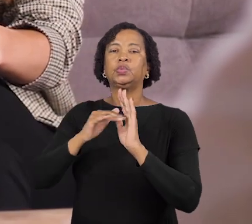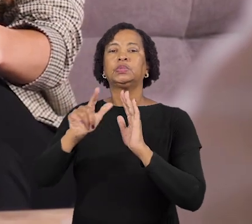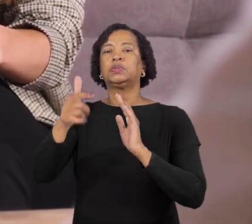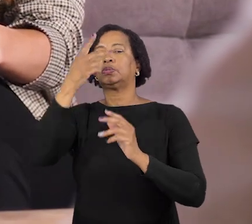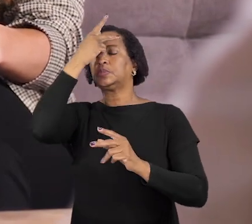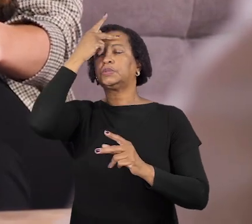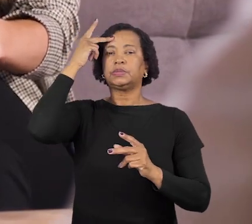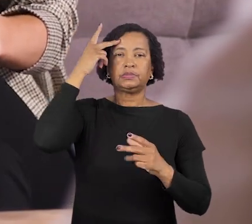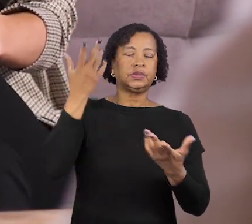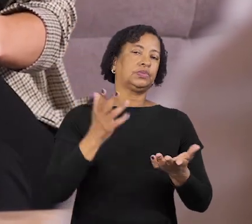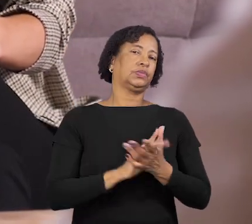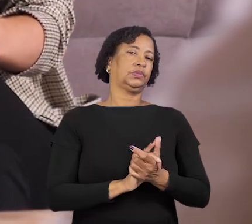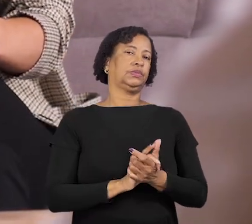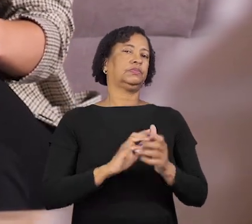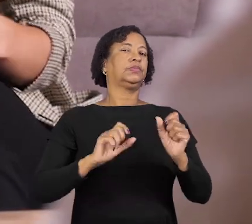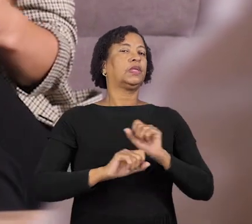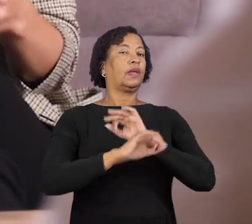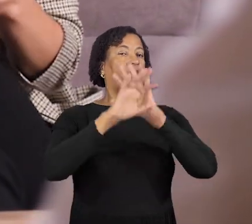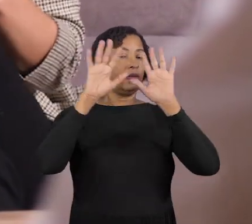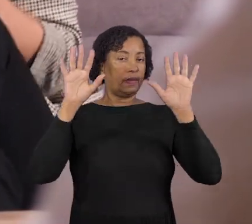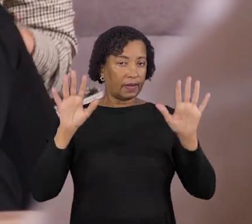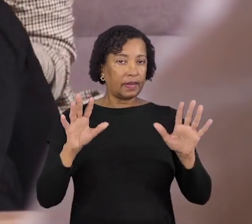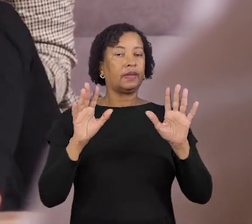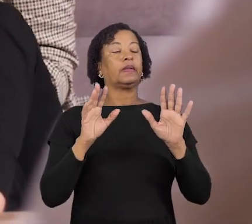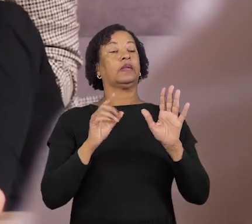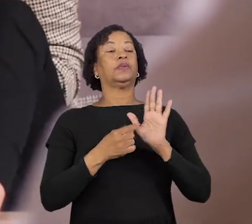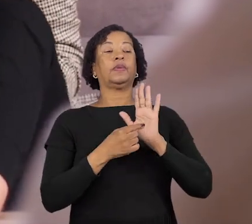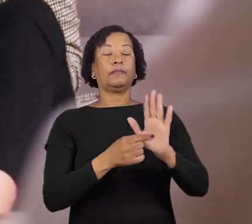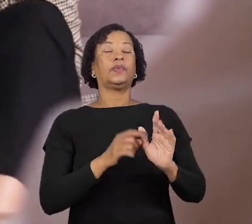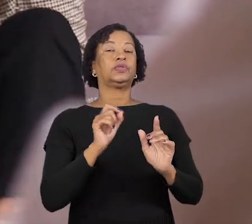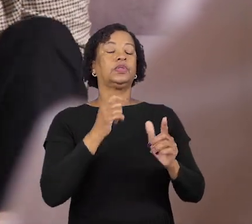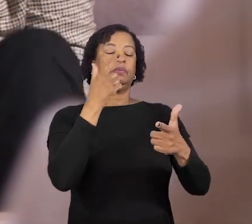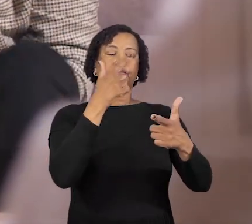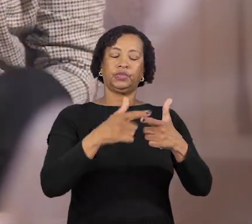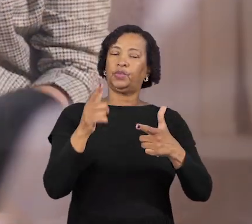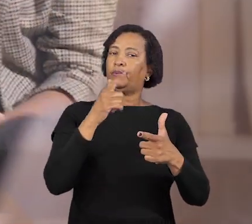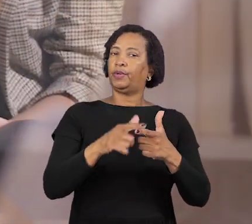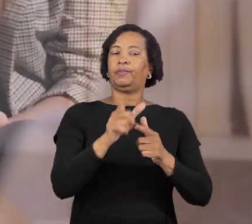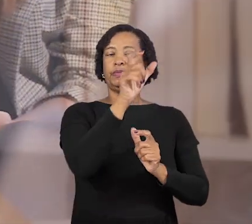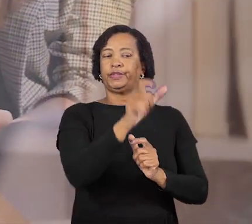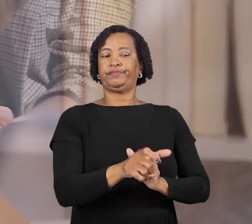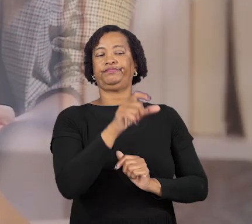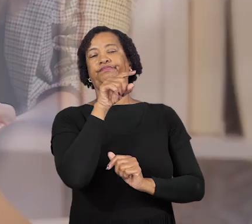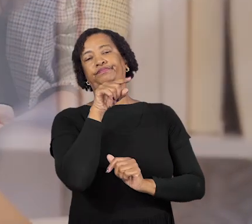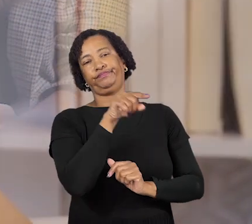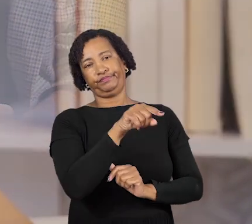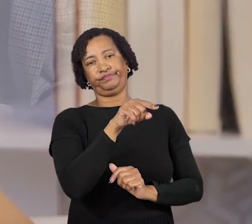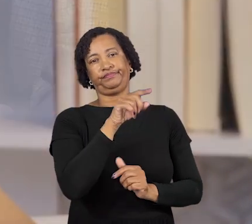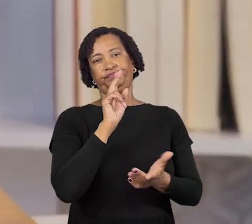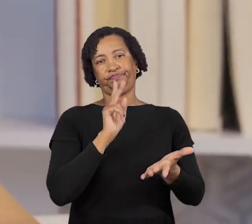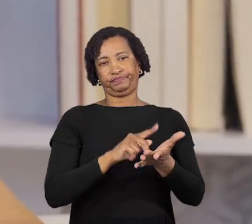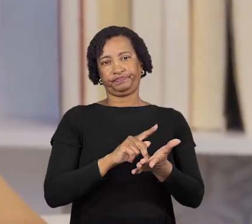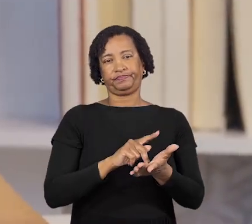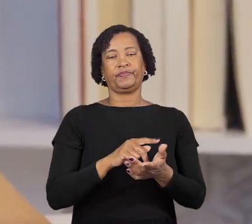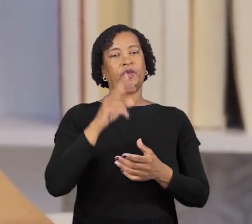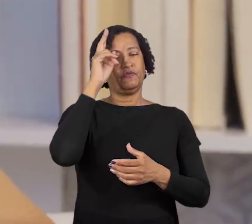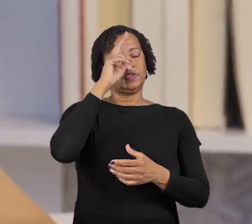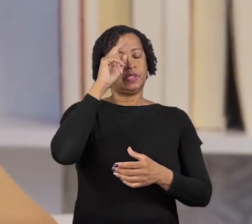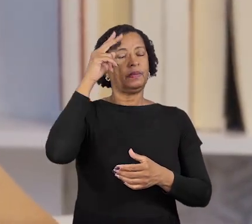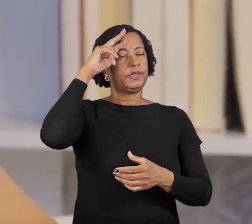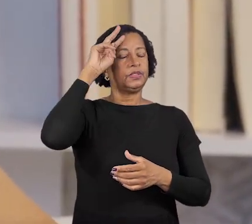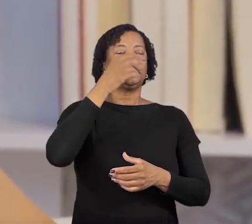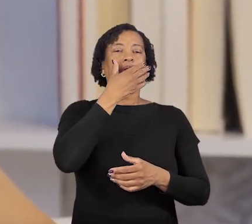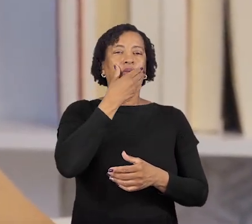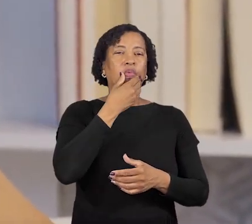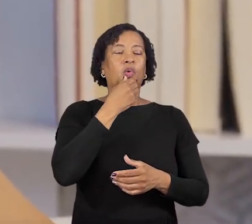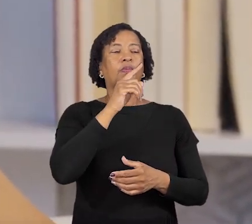nos outros. Quando é claro e evidente que o problema são elas mesmas. Você se lembra da história do homem